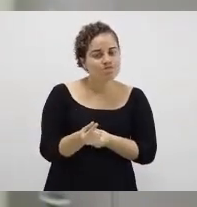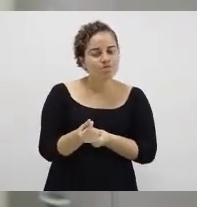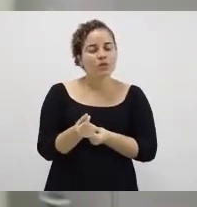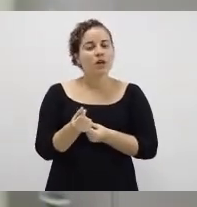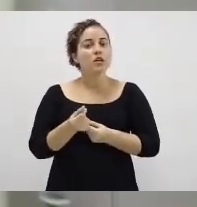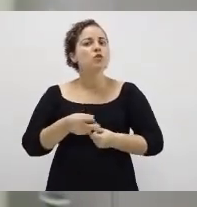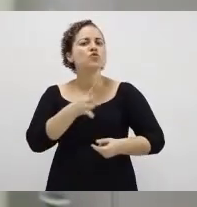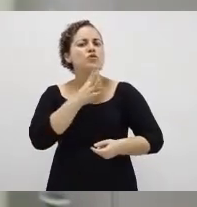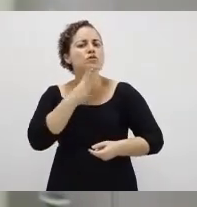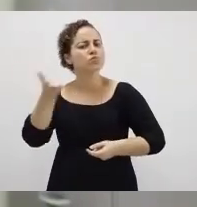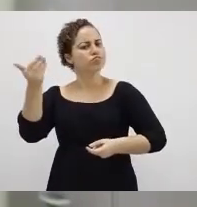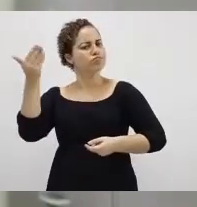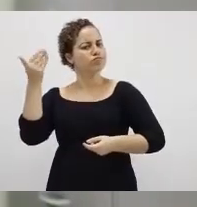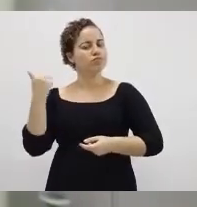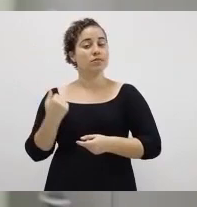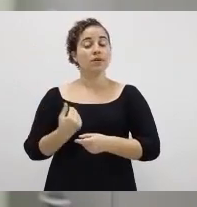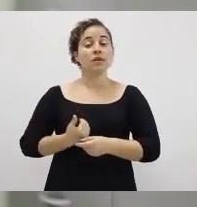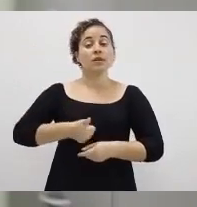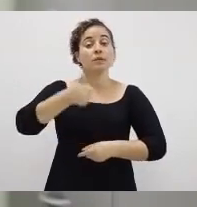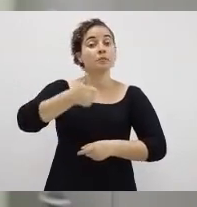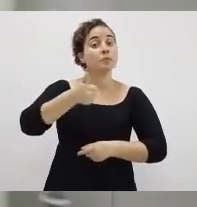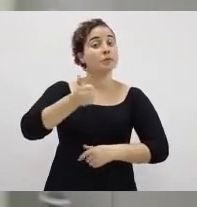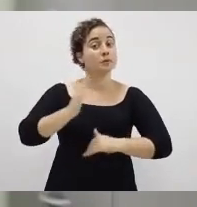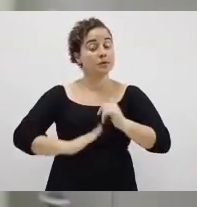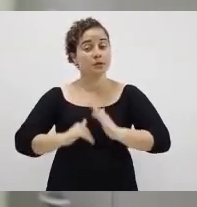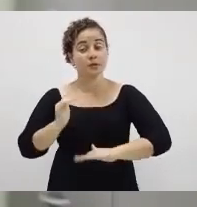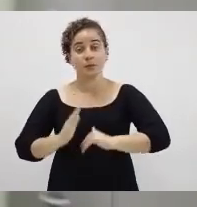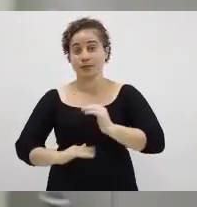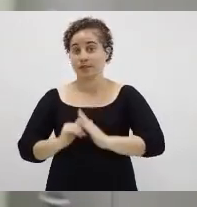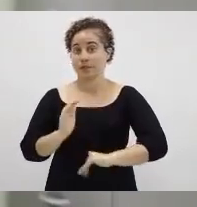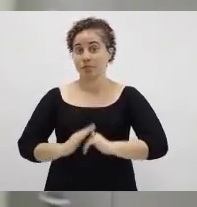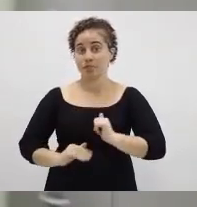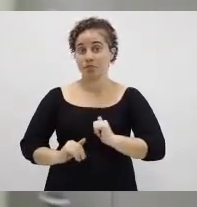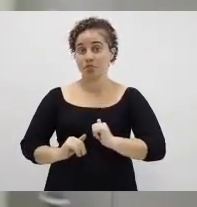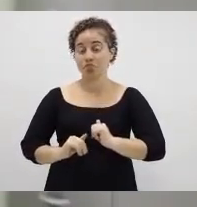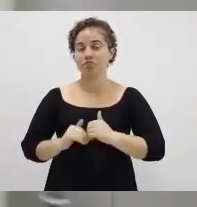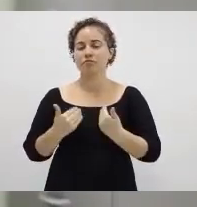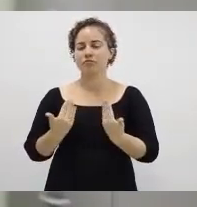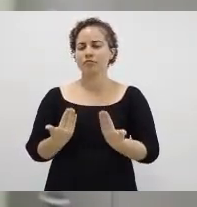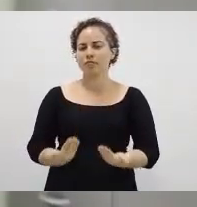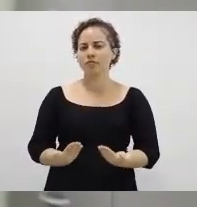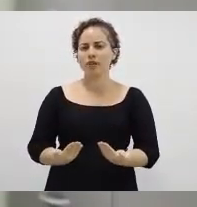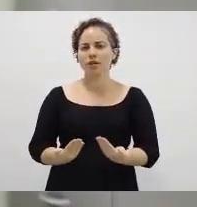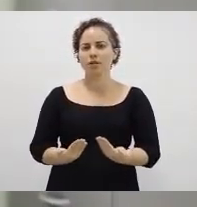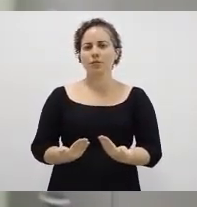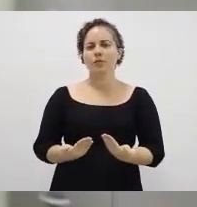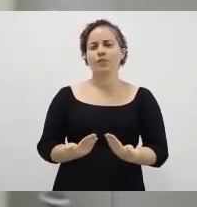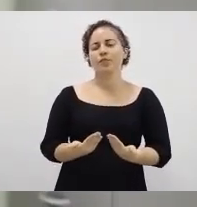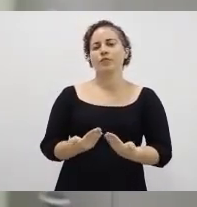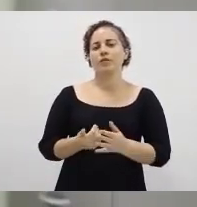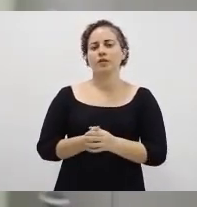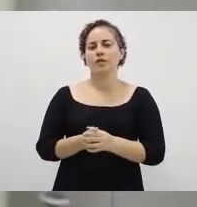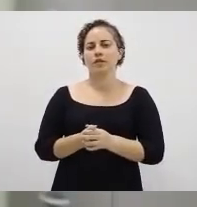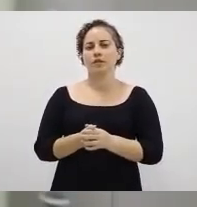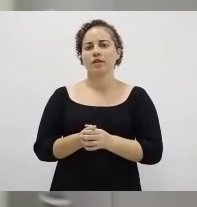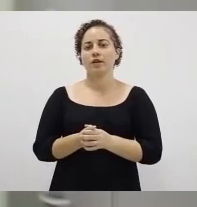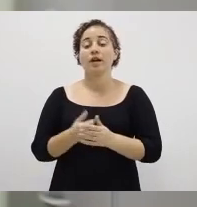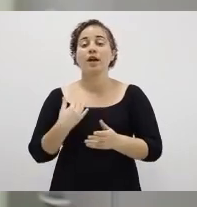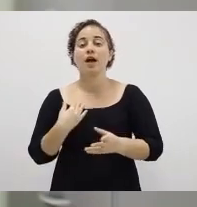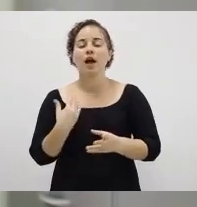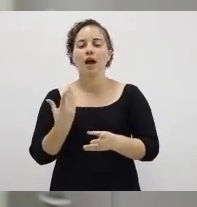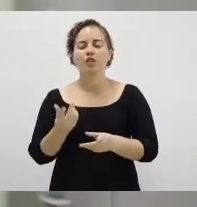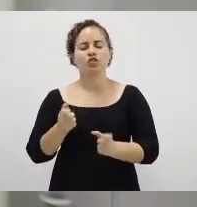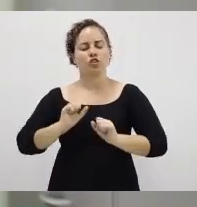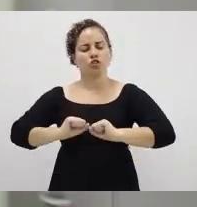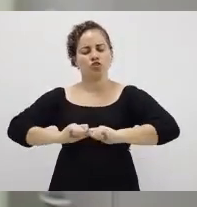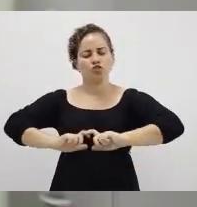competência 1. O que nós fizemos nesse encontro? Apenas um aprofundamento ou a colocação de uma